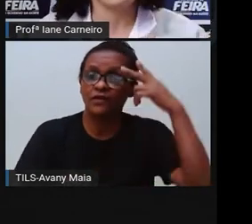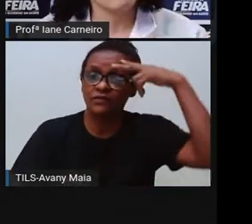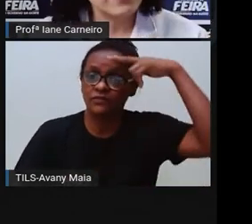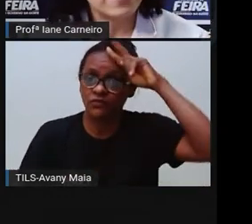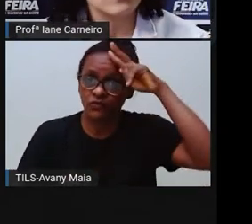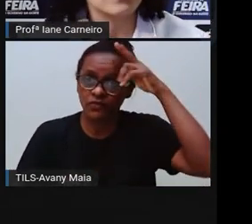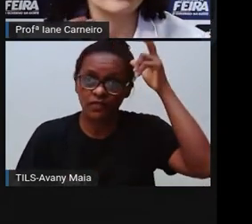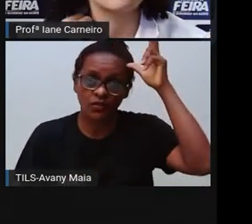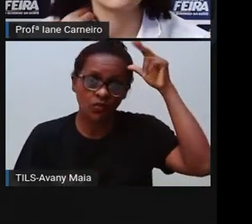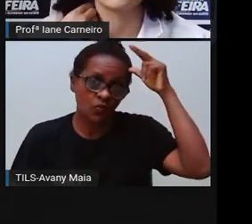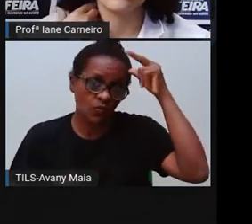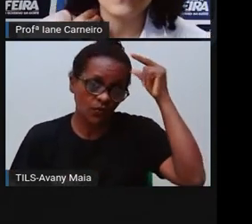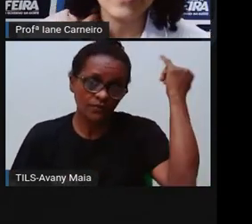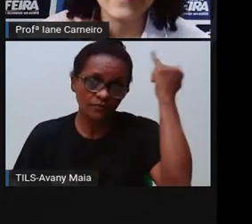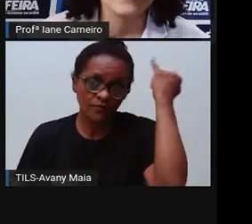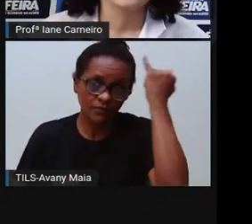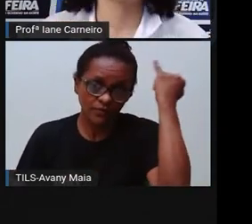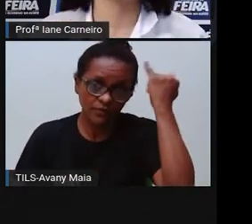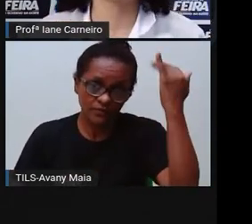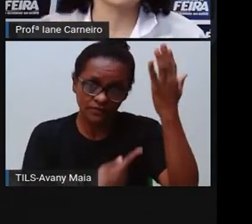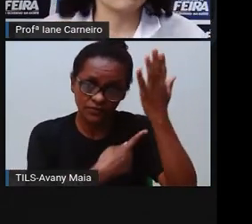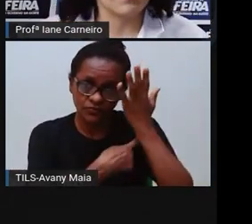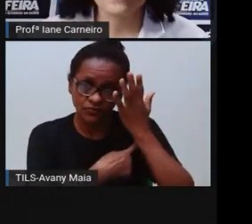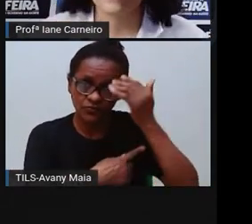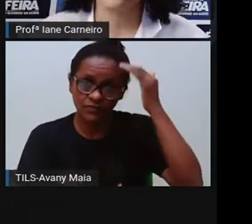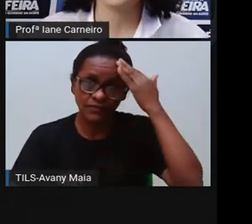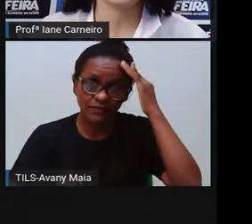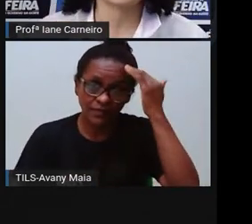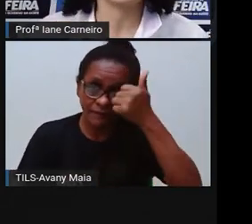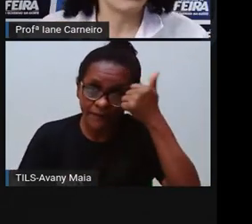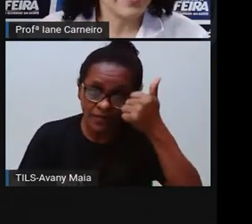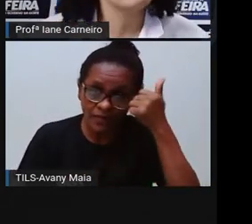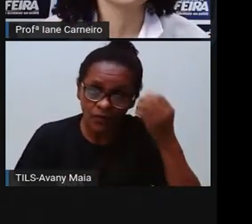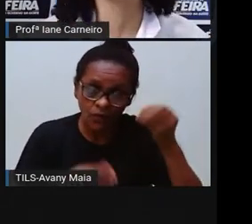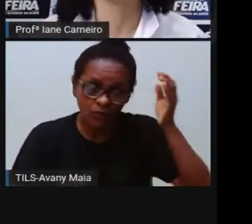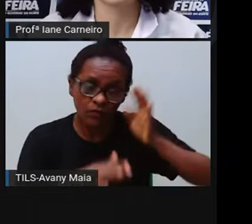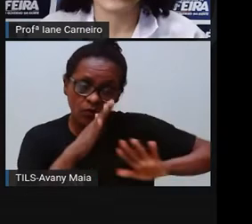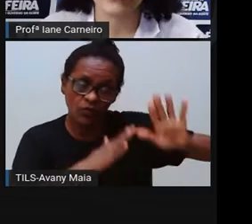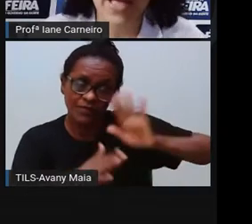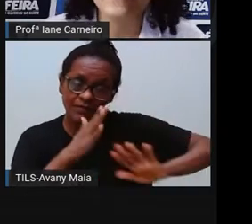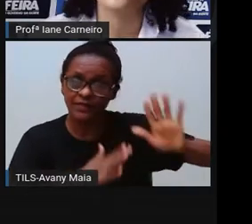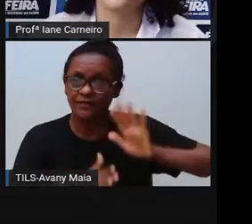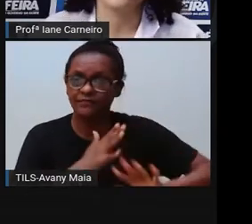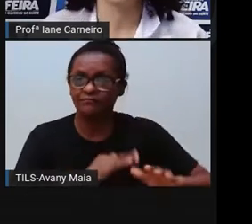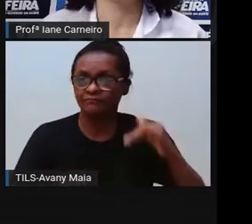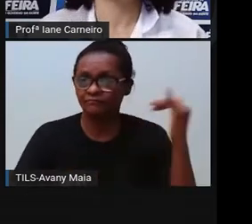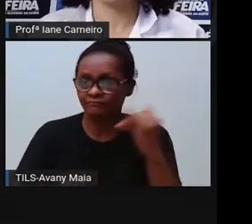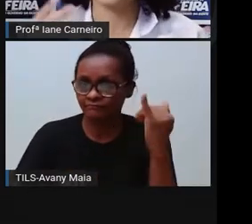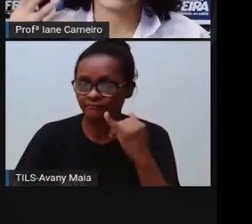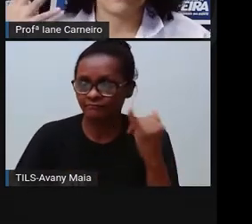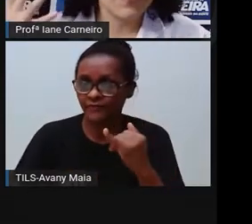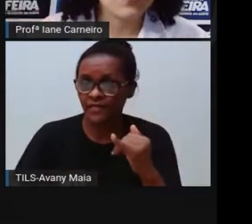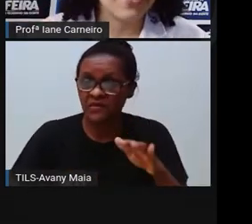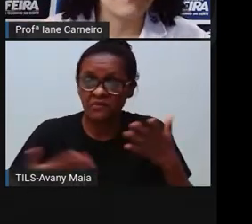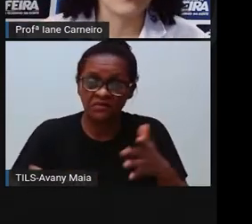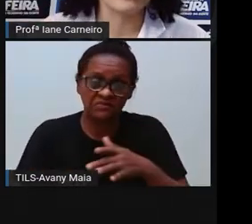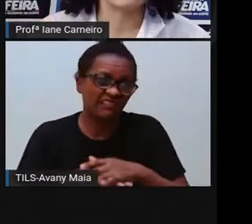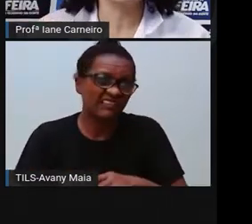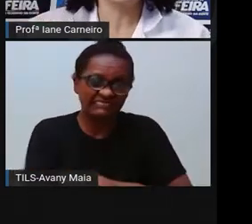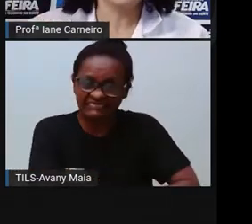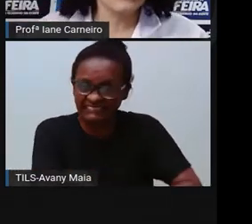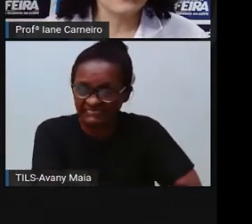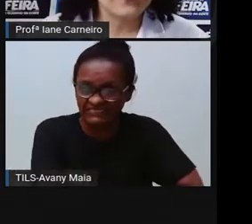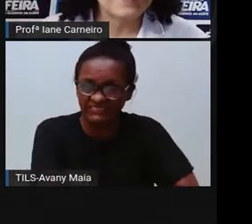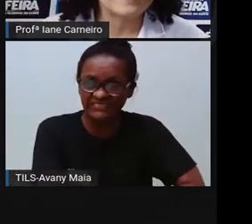gente saber cuidar das nossas emoções, dos nossos sentimentos, para a gente não ficar doente, porque adoece, sabia? Quando a pessoa está muito